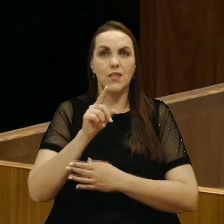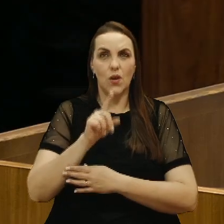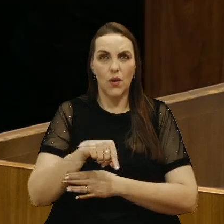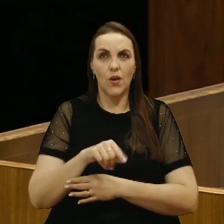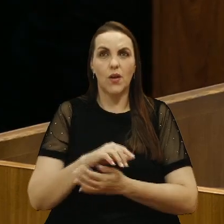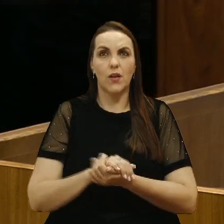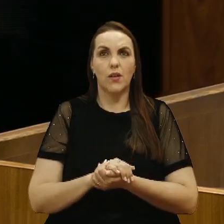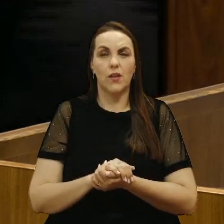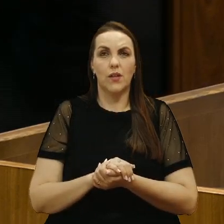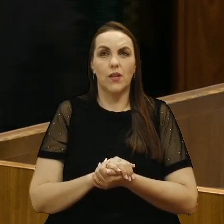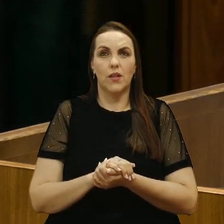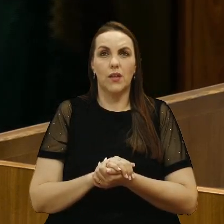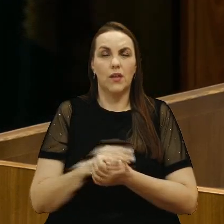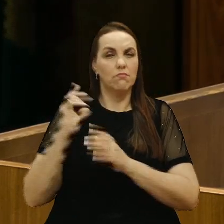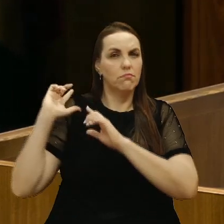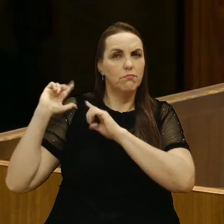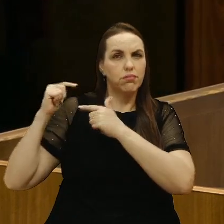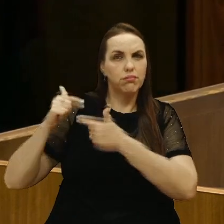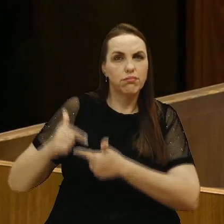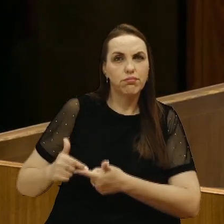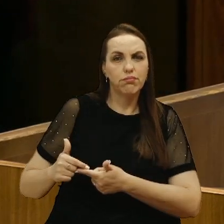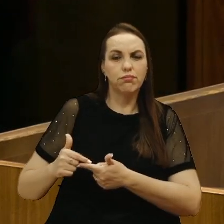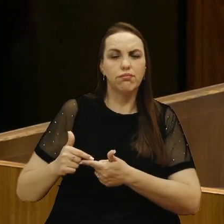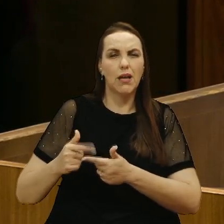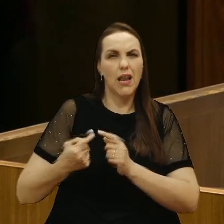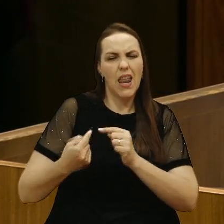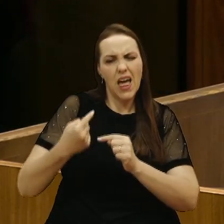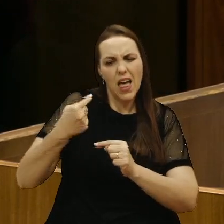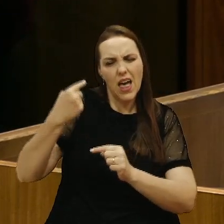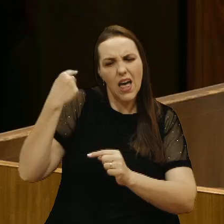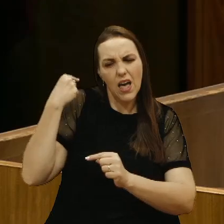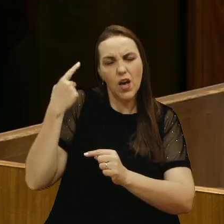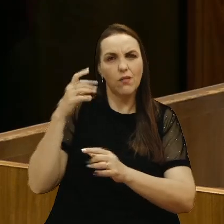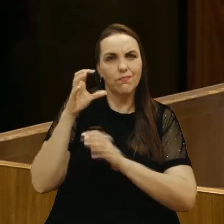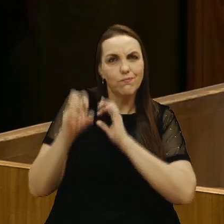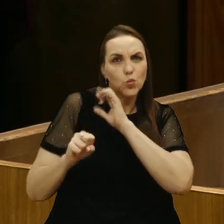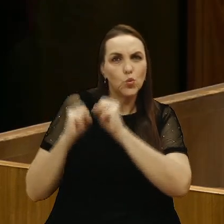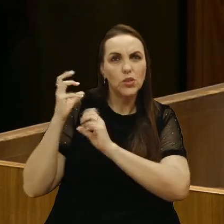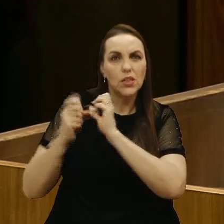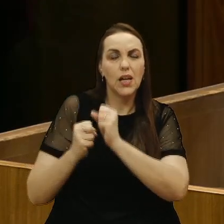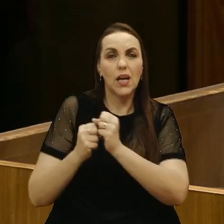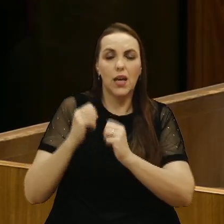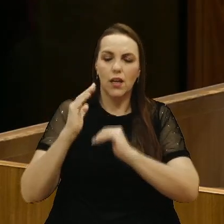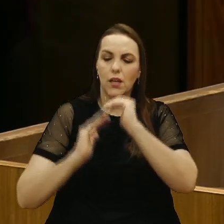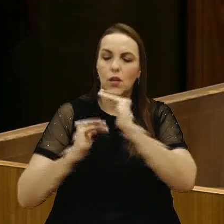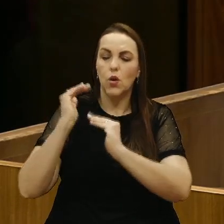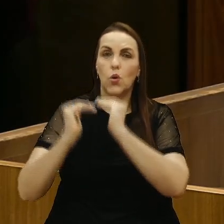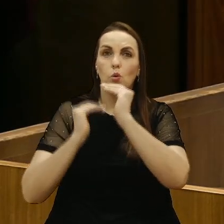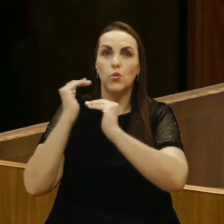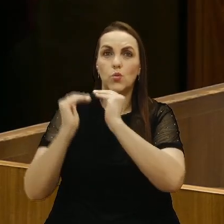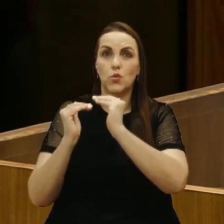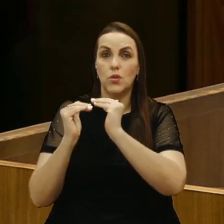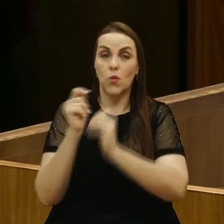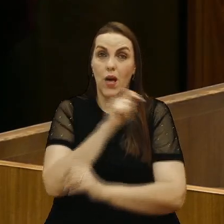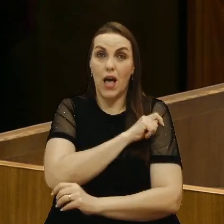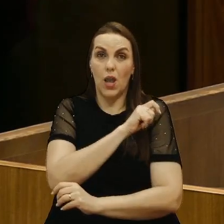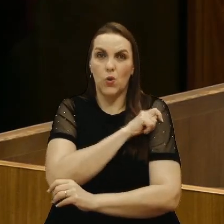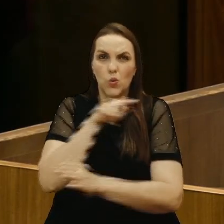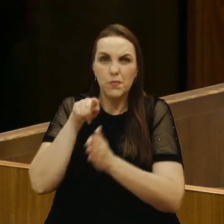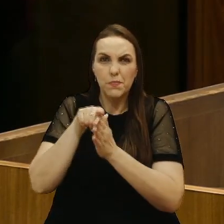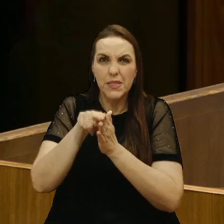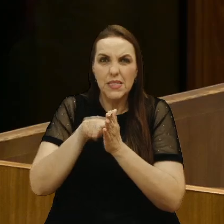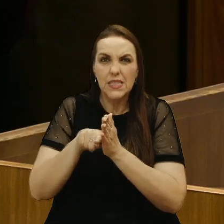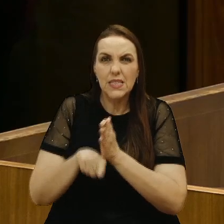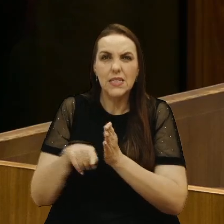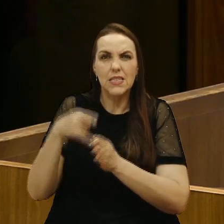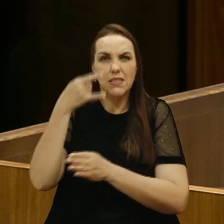erudição, valoriza a busca em fontes primárias, a construção do aluno pesquisador, o aluno que